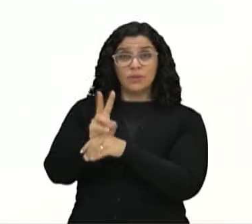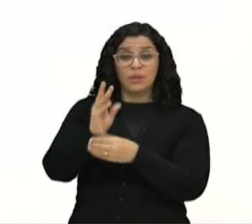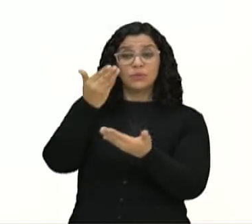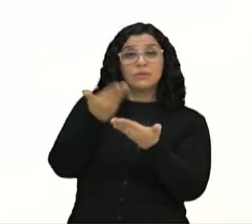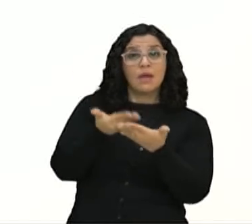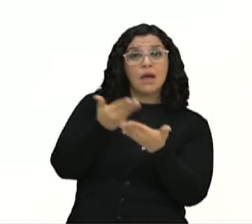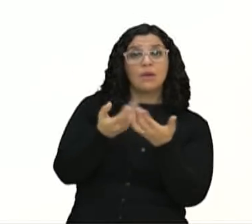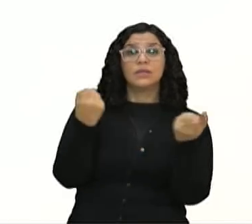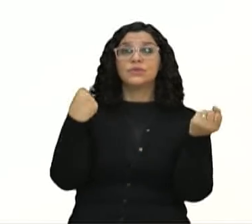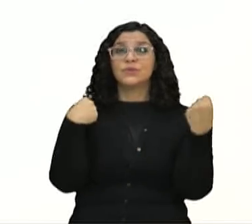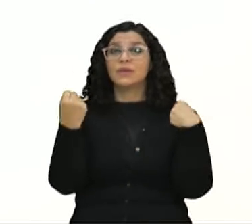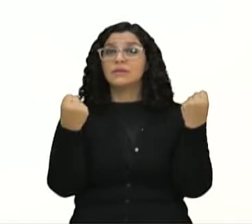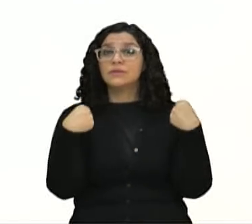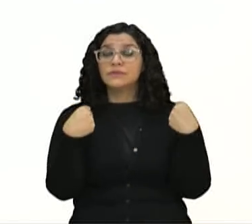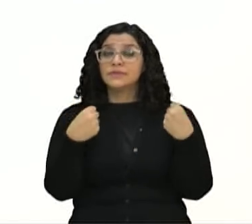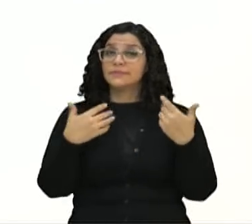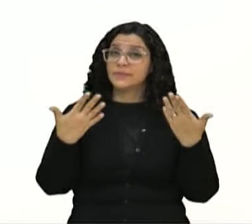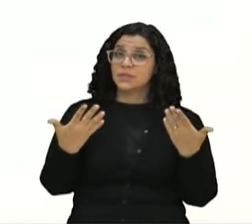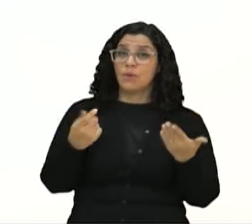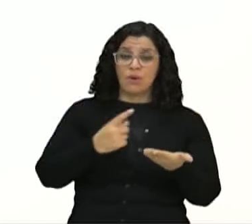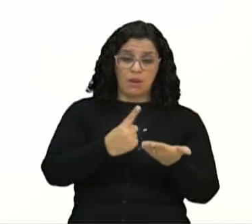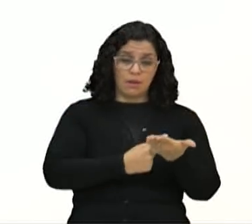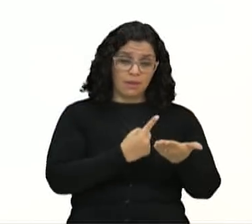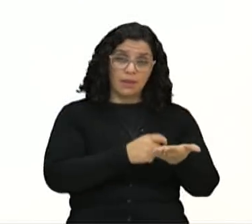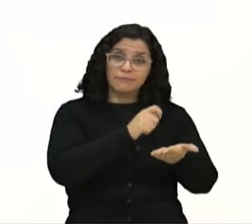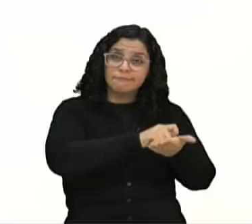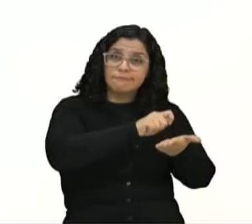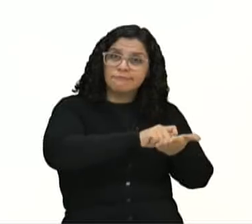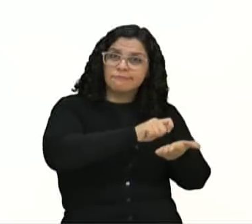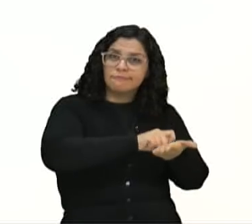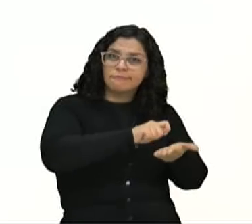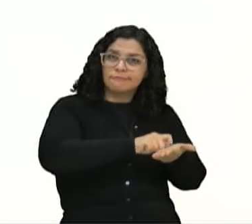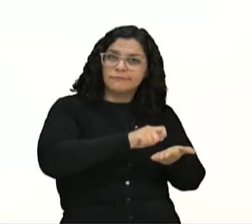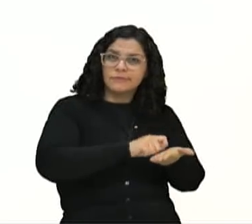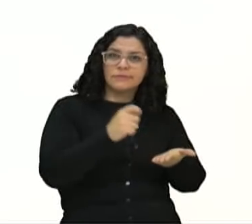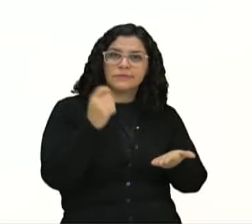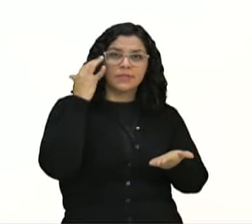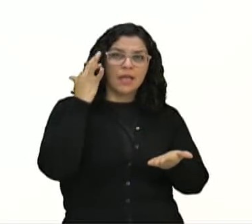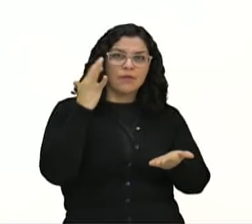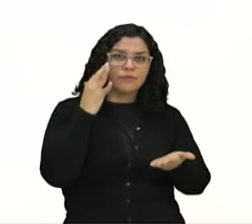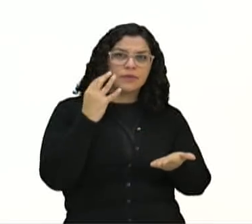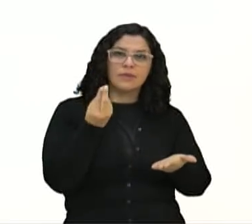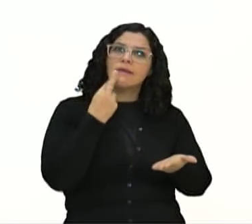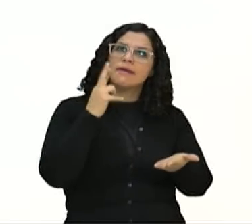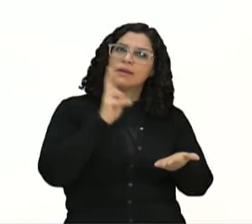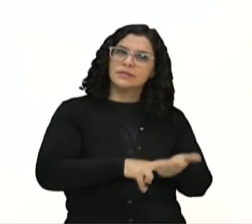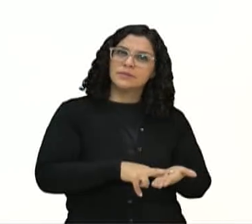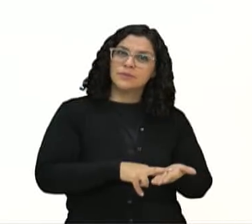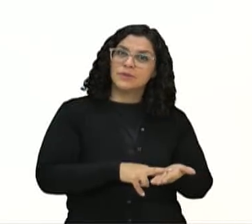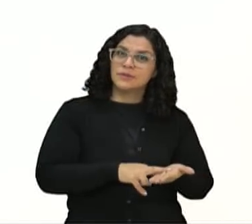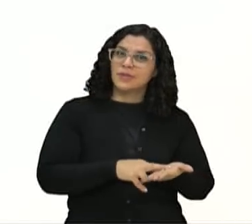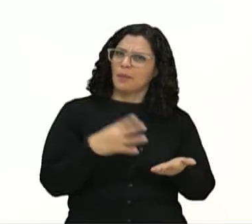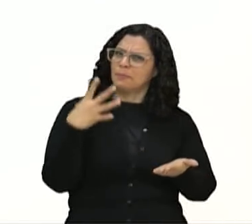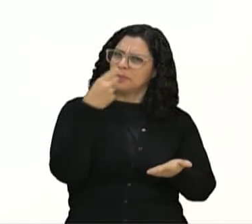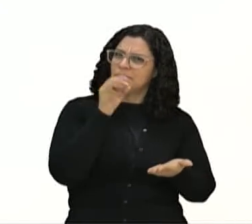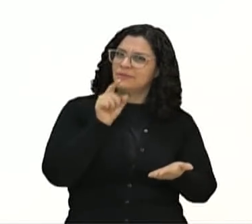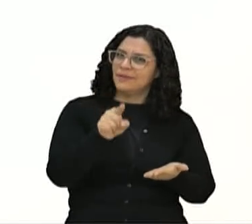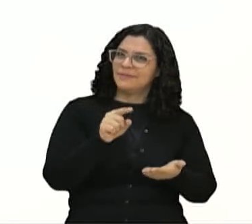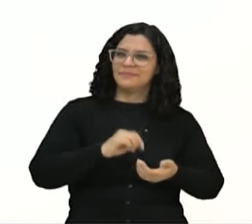educação física? Muito bem, peguem o caderno de vocês, reflitam e escrevam. Caprichem aí!